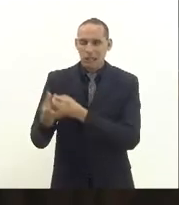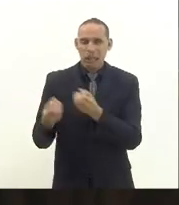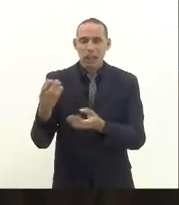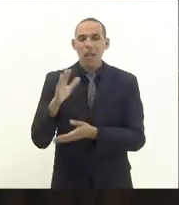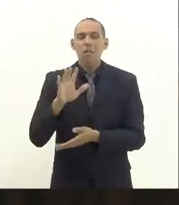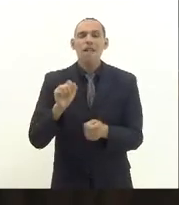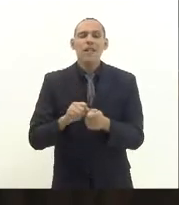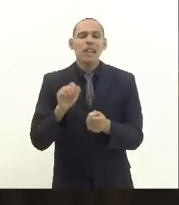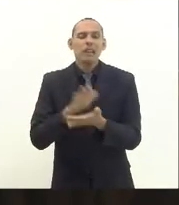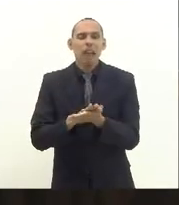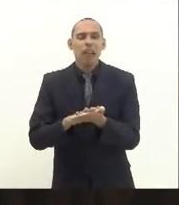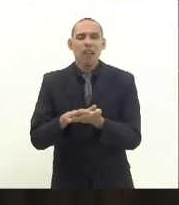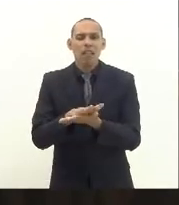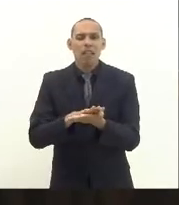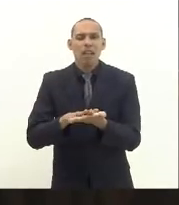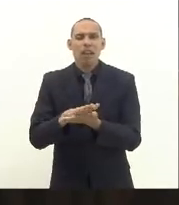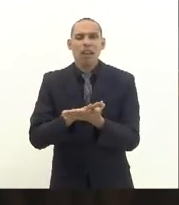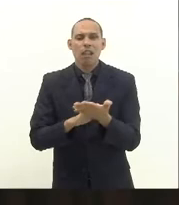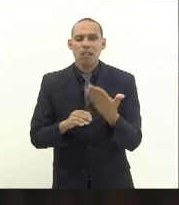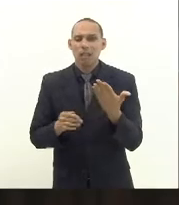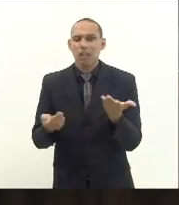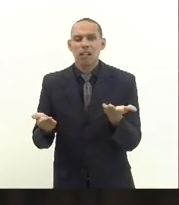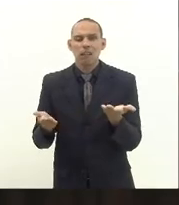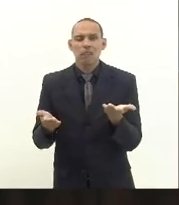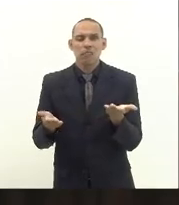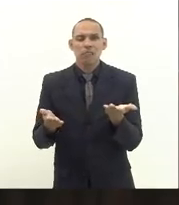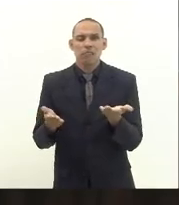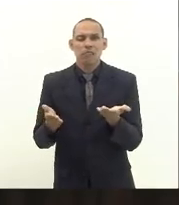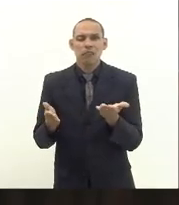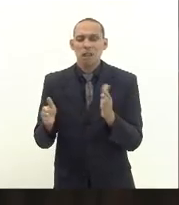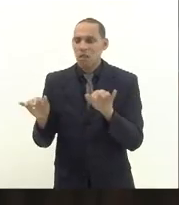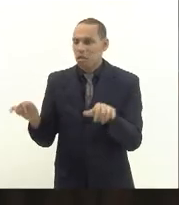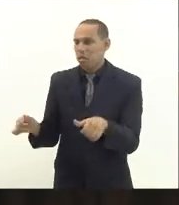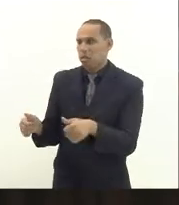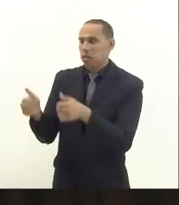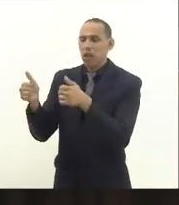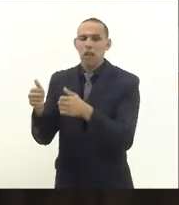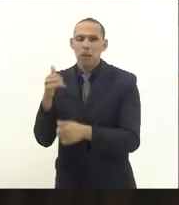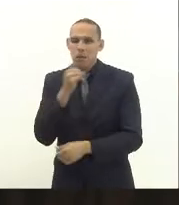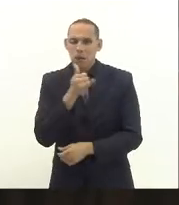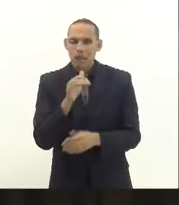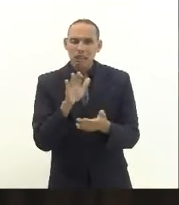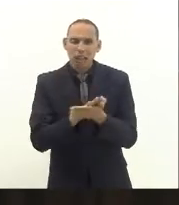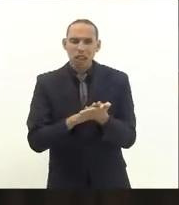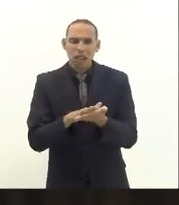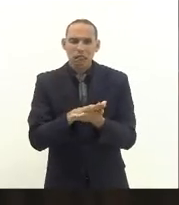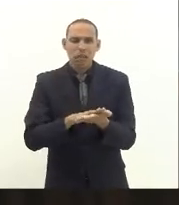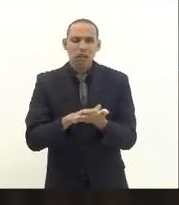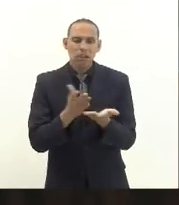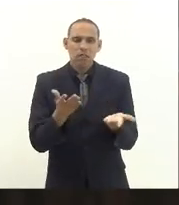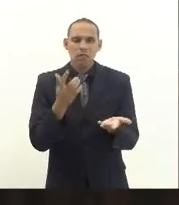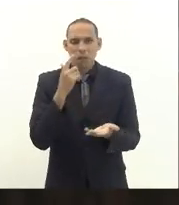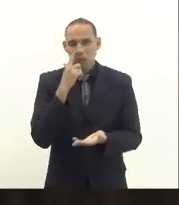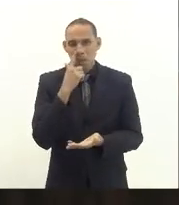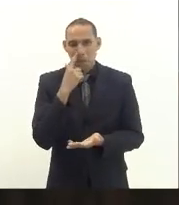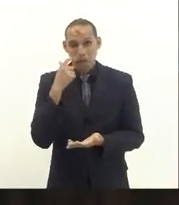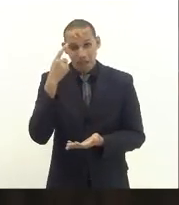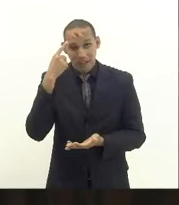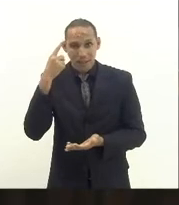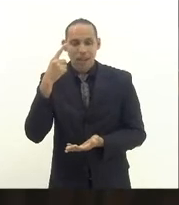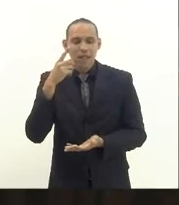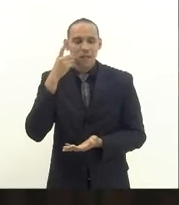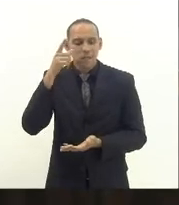e nada foi feito em relação para melhorar a linha de transmissão mesmo as subestações você ter uma ideia